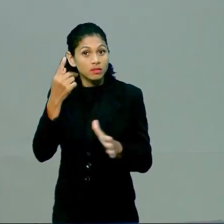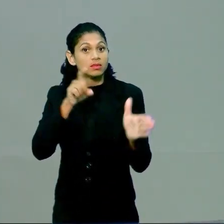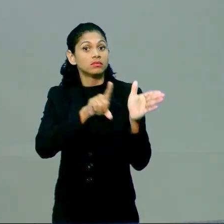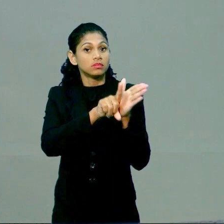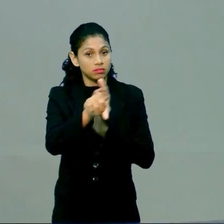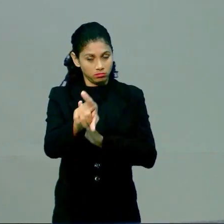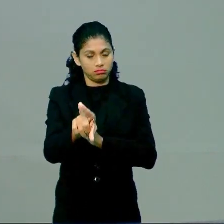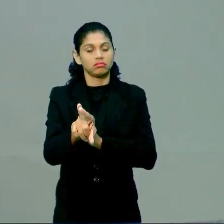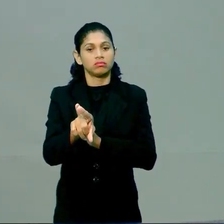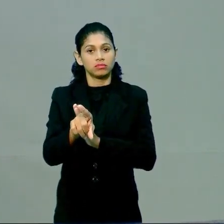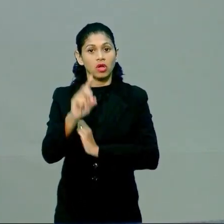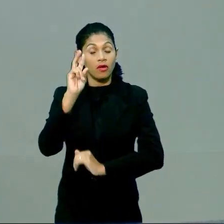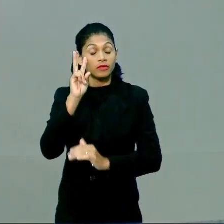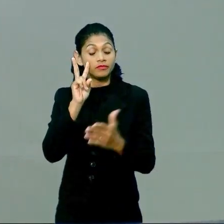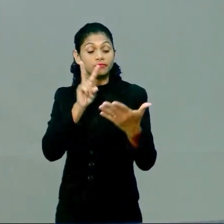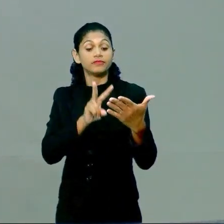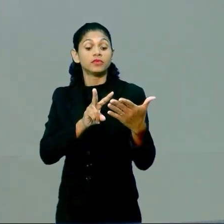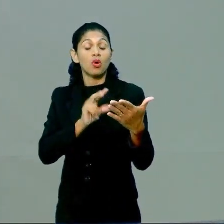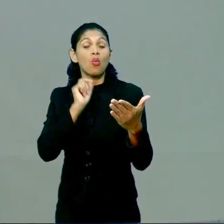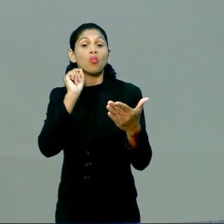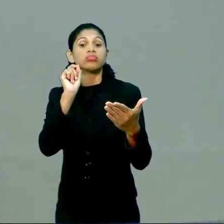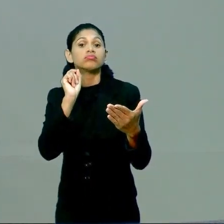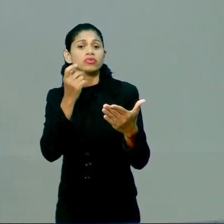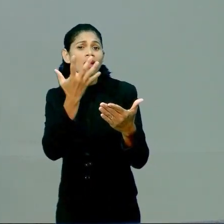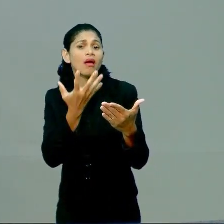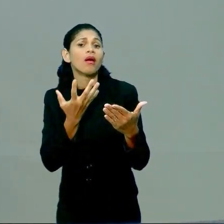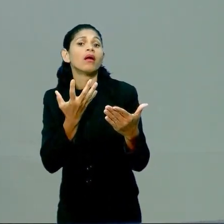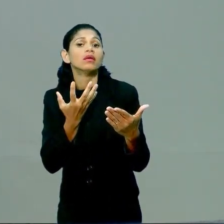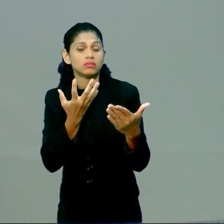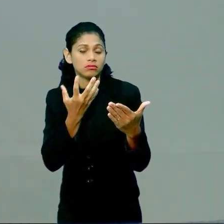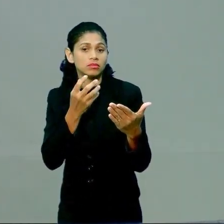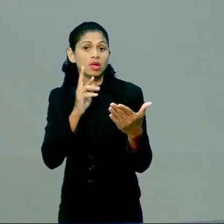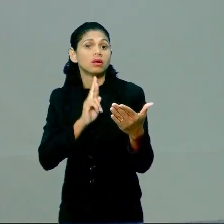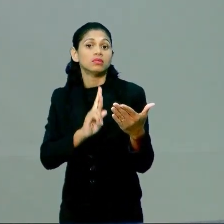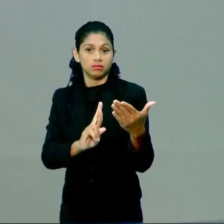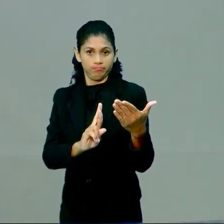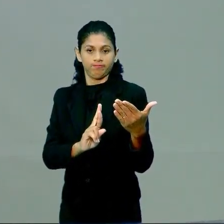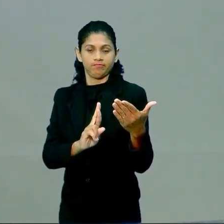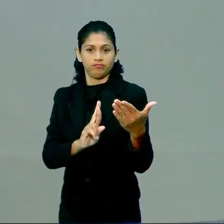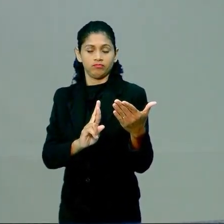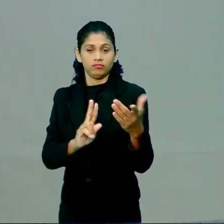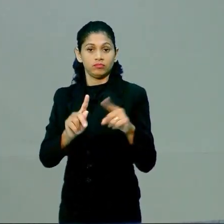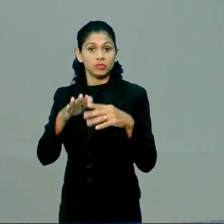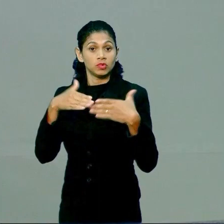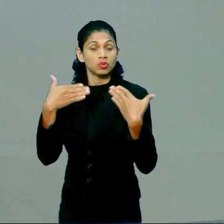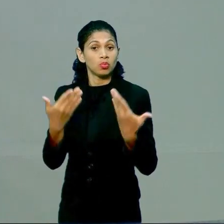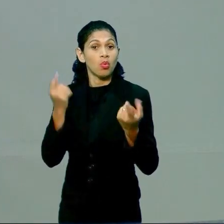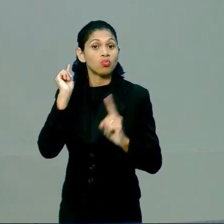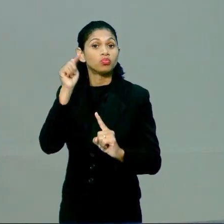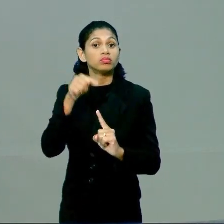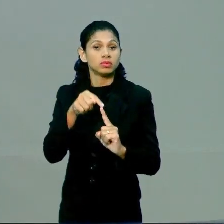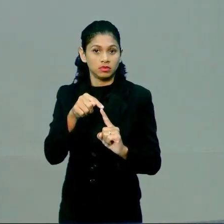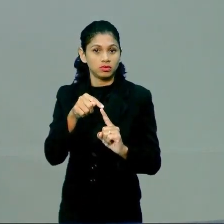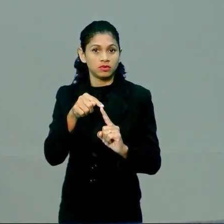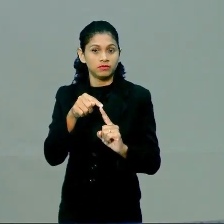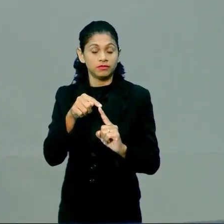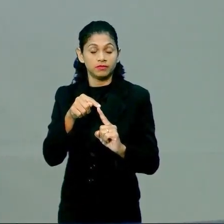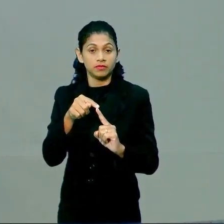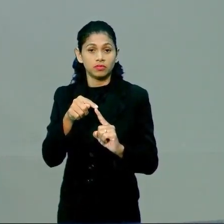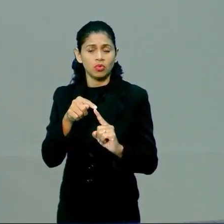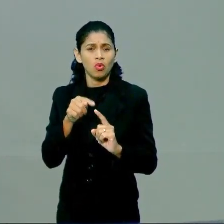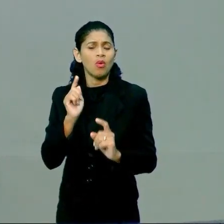Vejam o que que o enunciador ele tá querendo com a questão Qual o objetivo disso Professor otimizar seu tempo